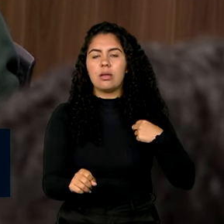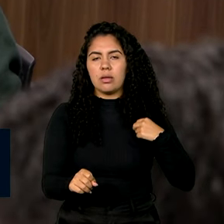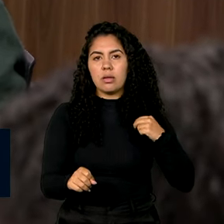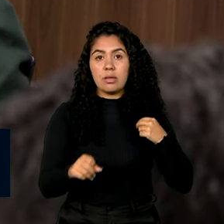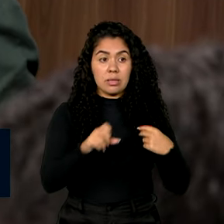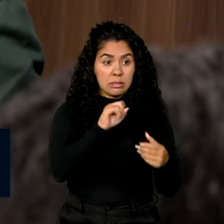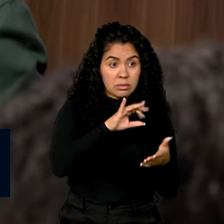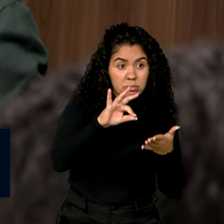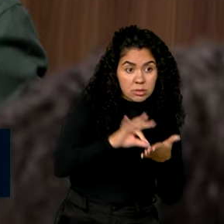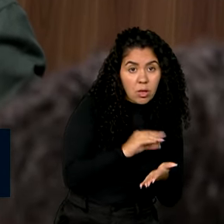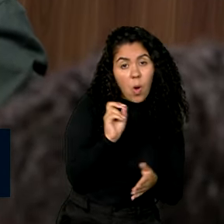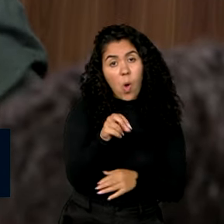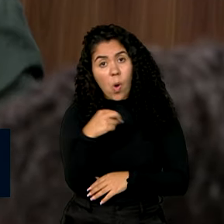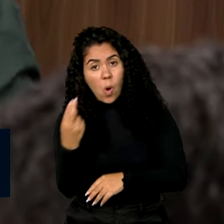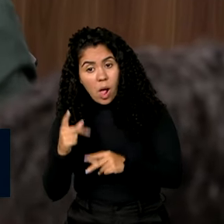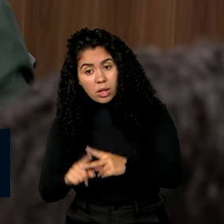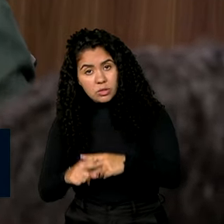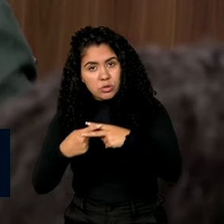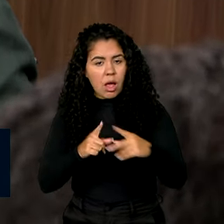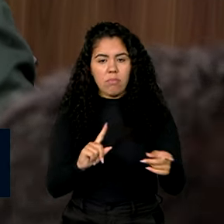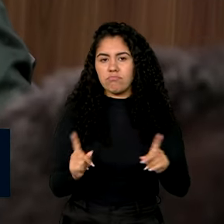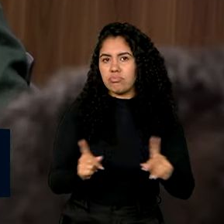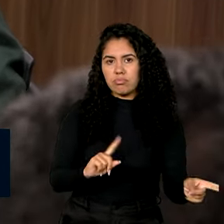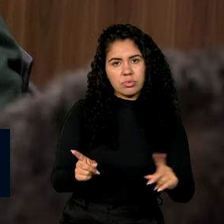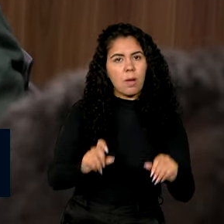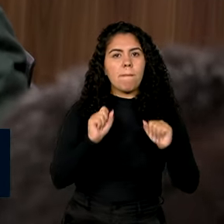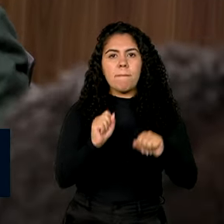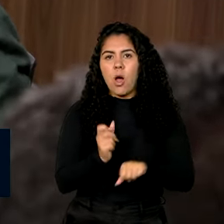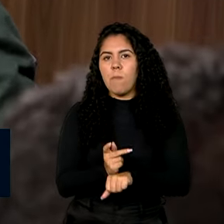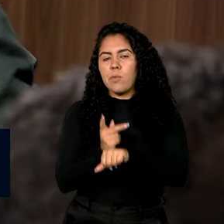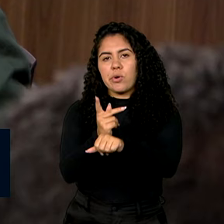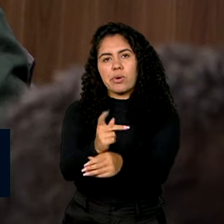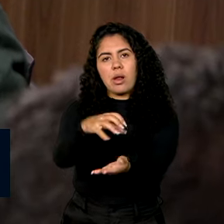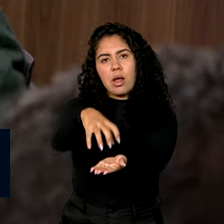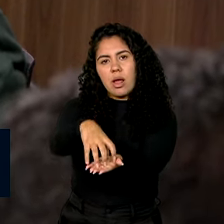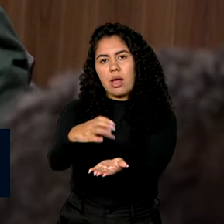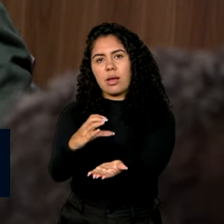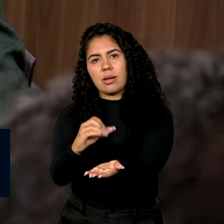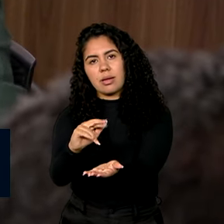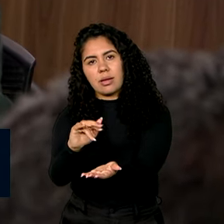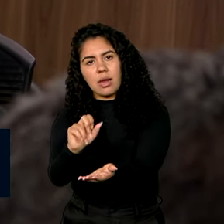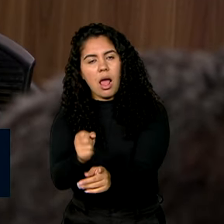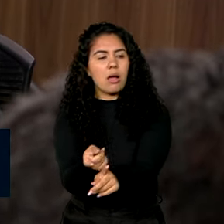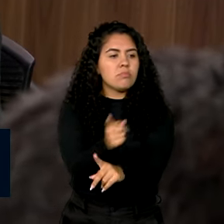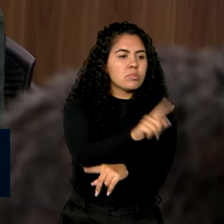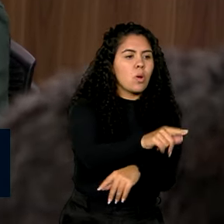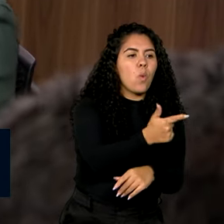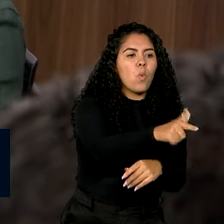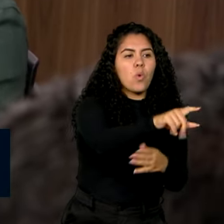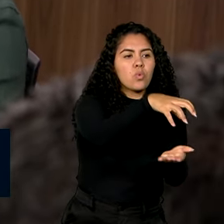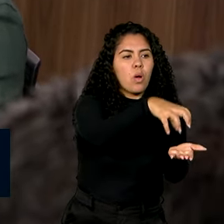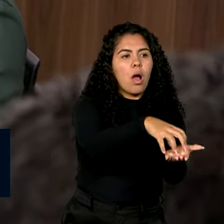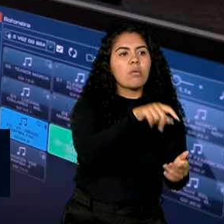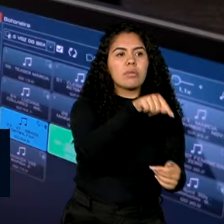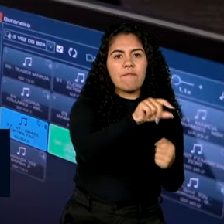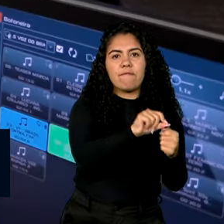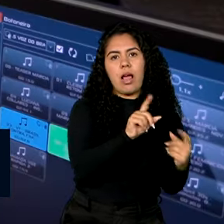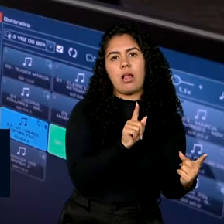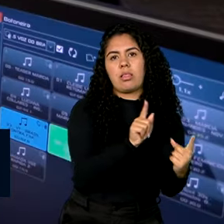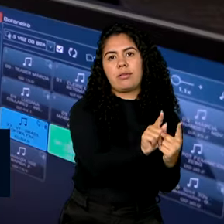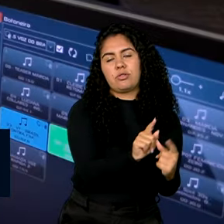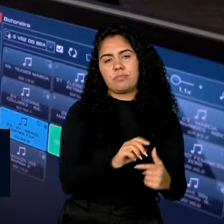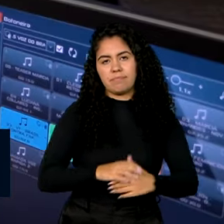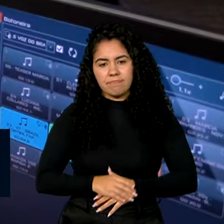fazer inscrição no no crass ou no post de atendimento do seu território da região aonde ele mora